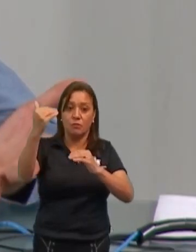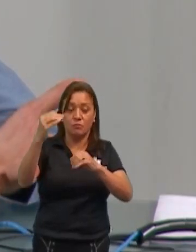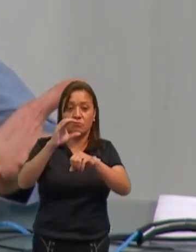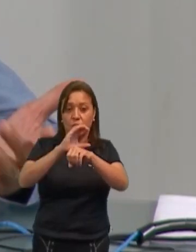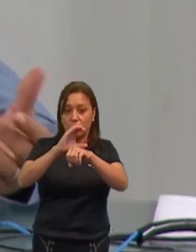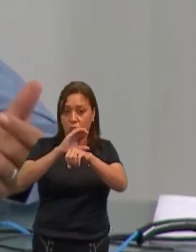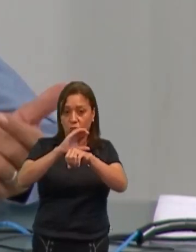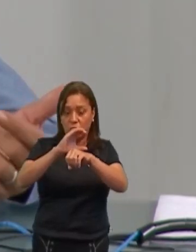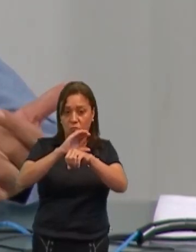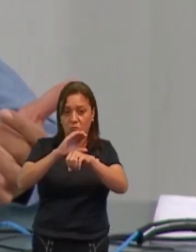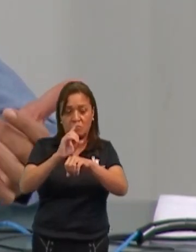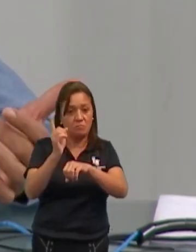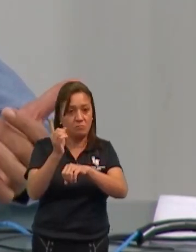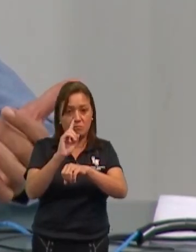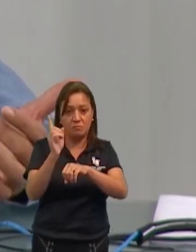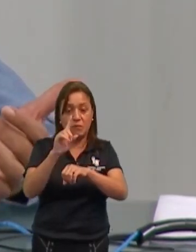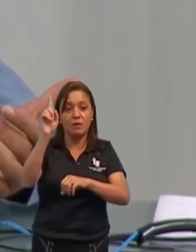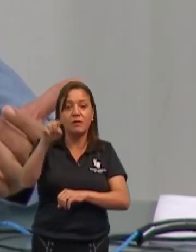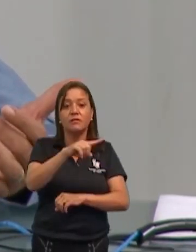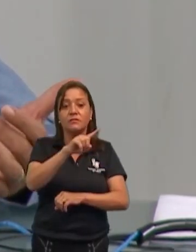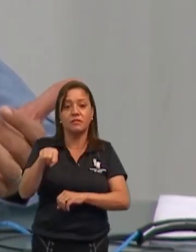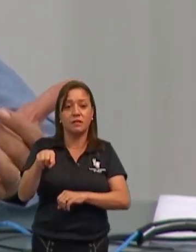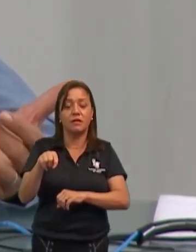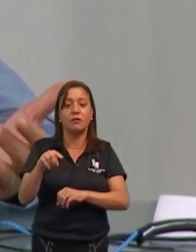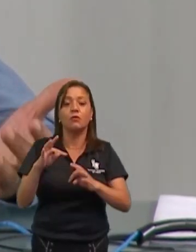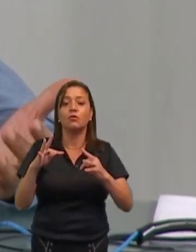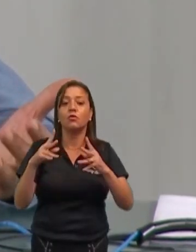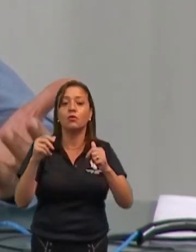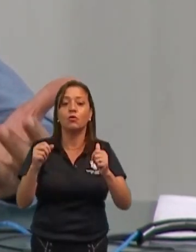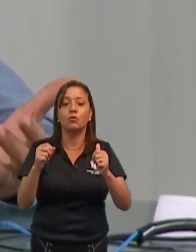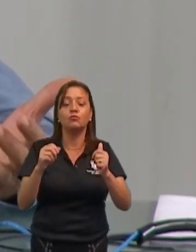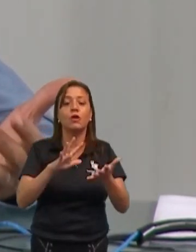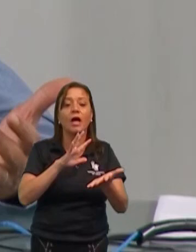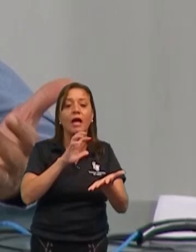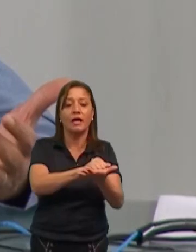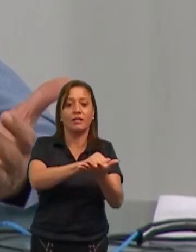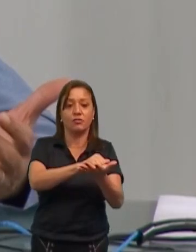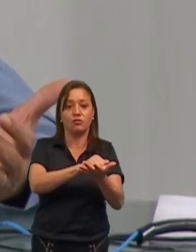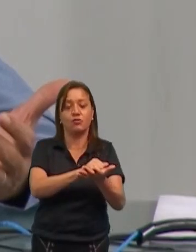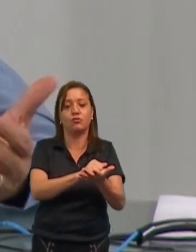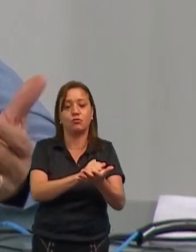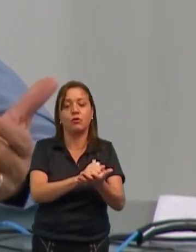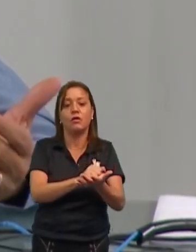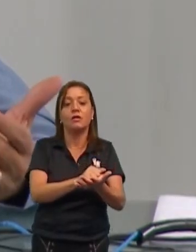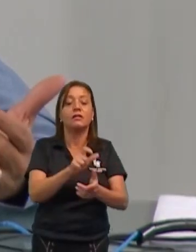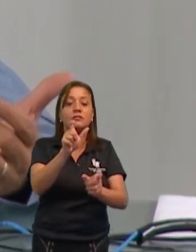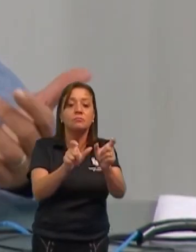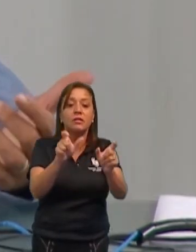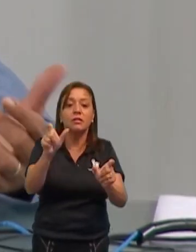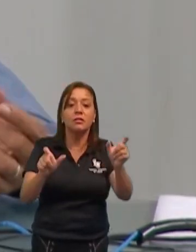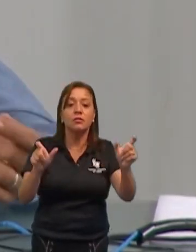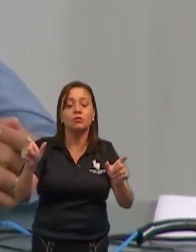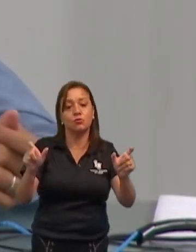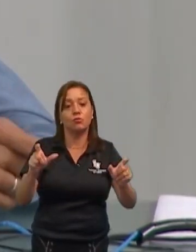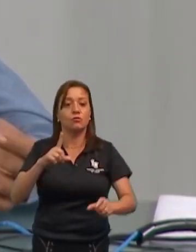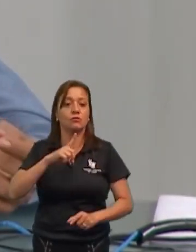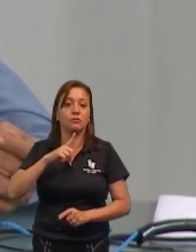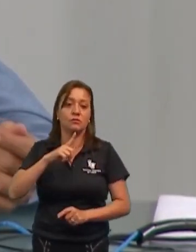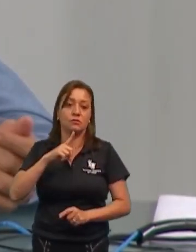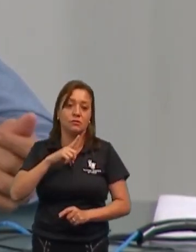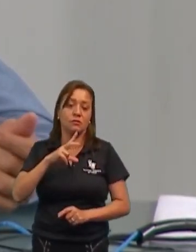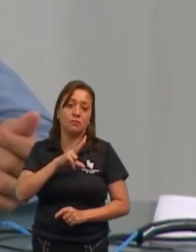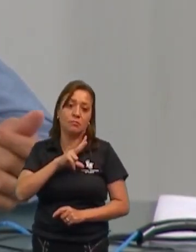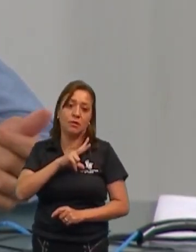desportivo olímpico e cancelam todos os registros de colecionadores, atiradores que não sejam de